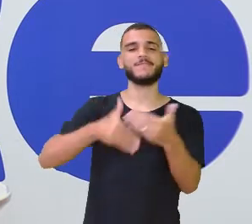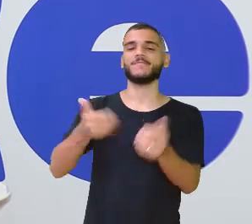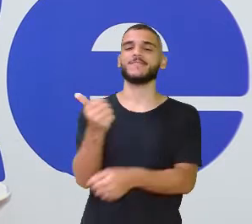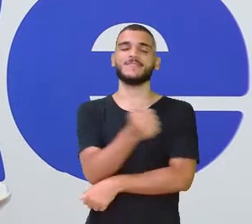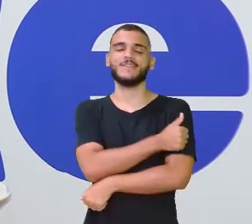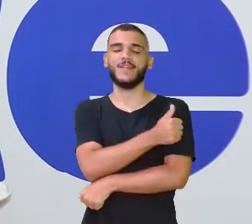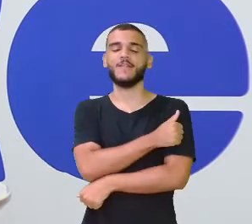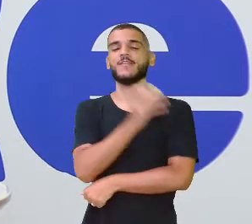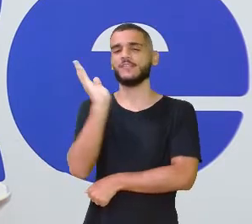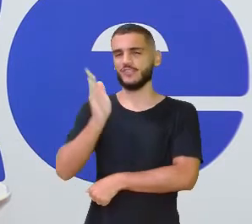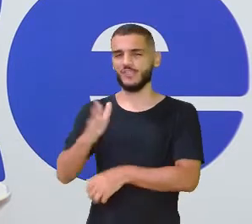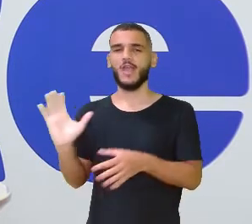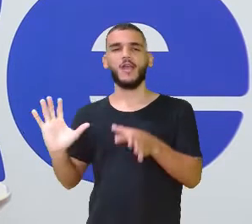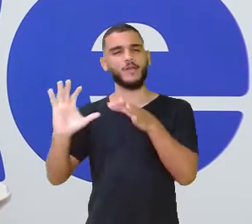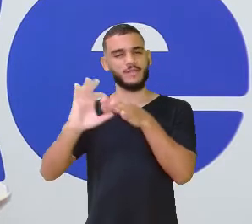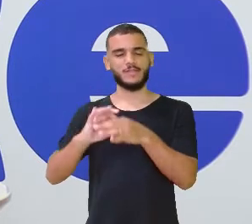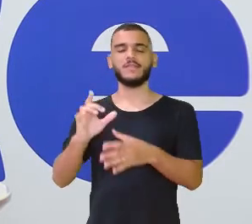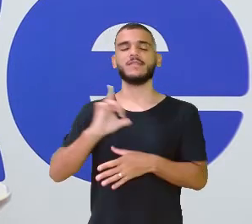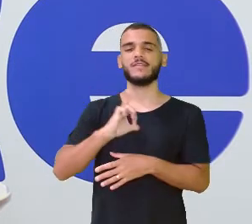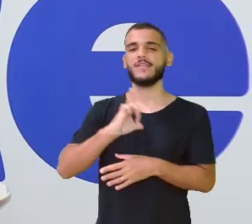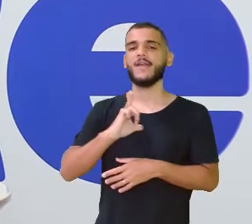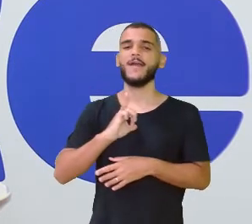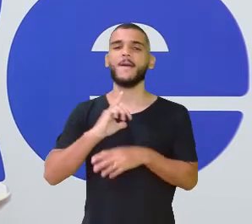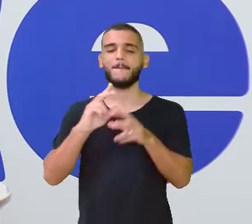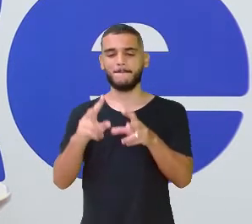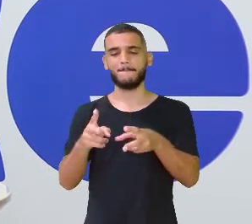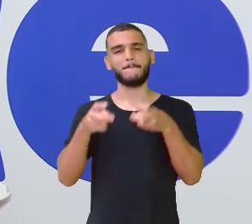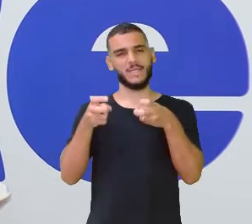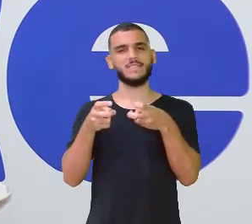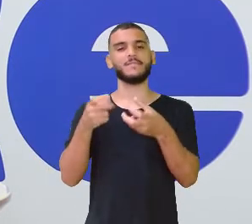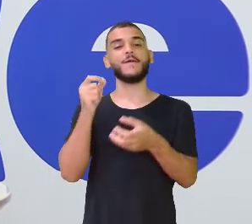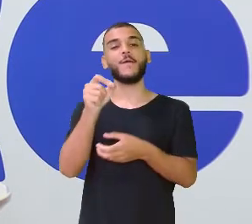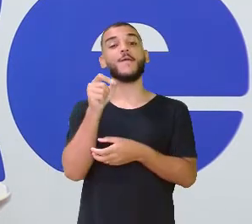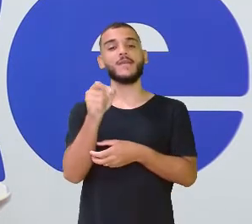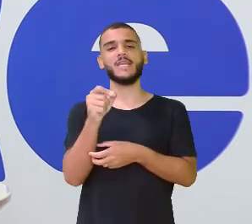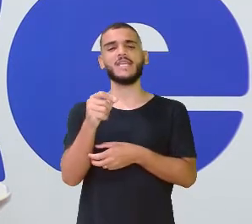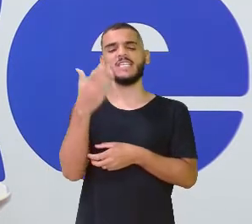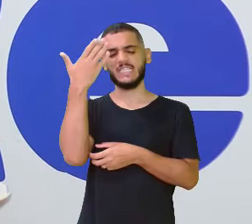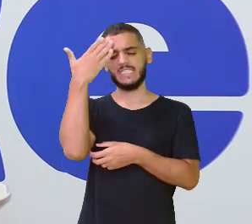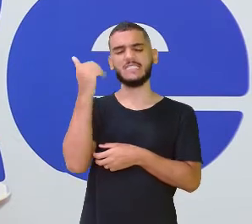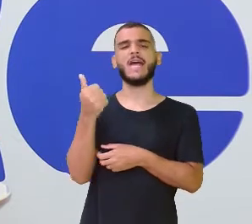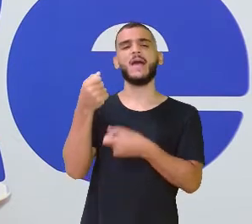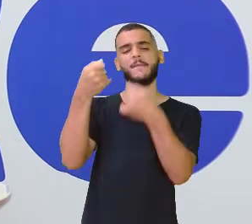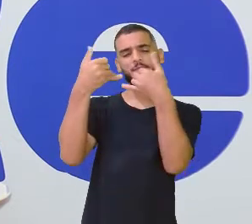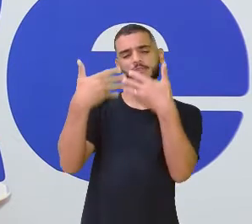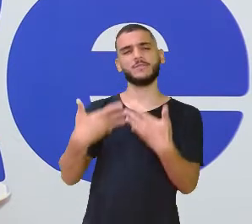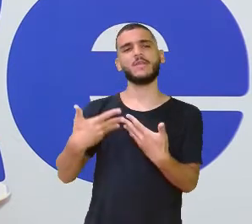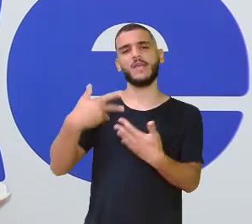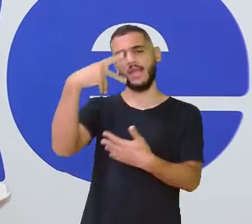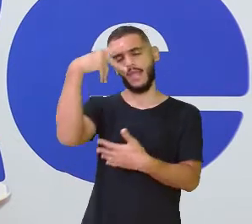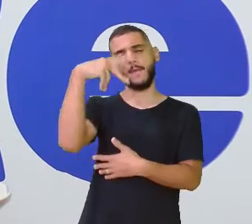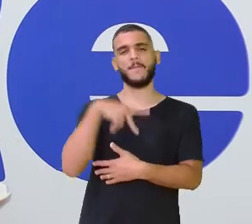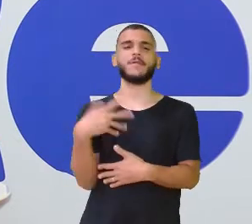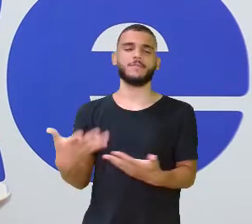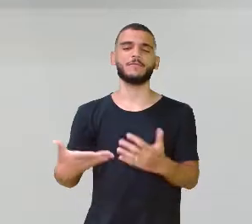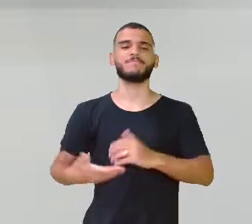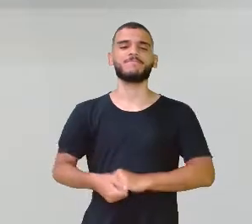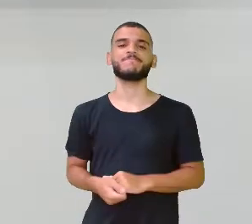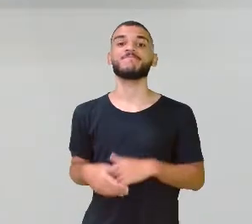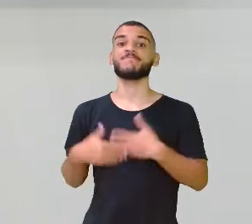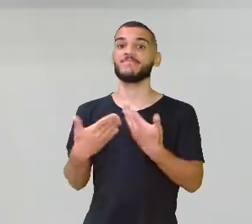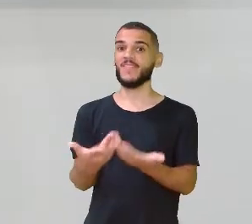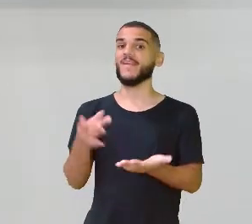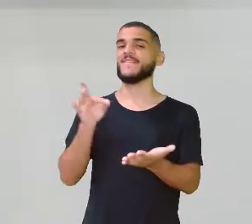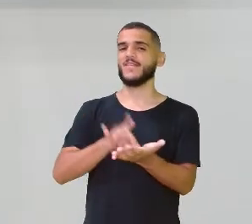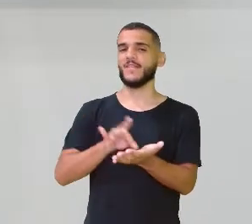conectados e vamos ver aí se eles reconhecem, sabem aí falar da identidade deles. É verdade.